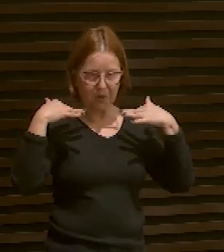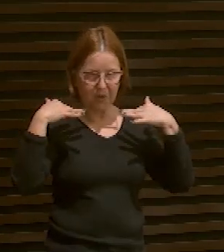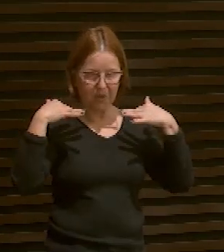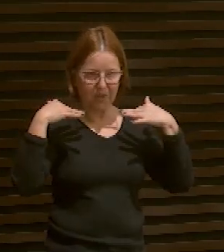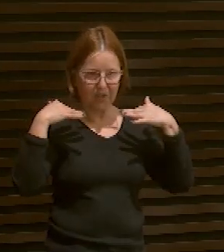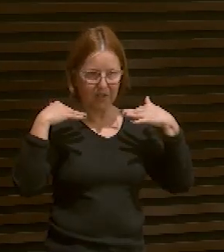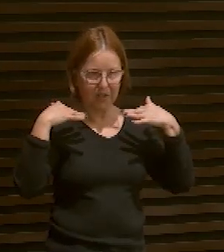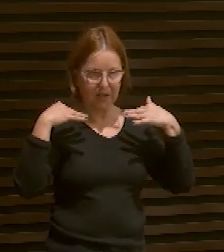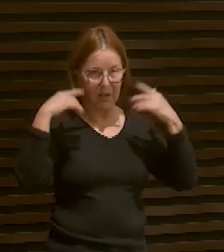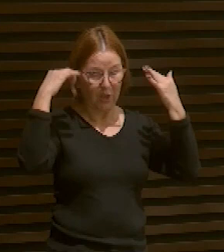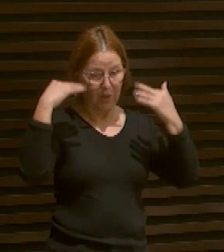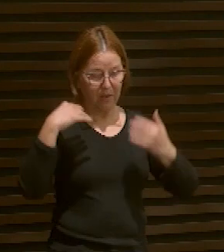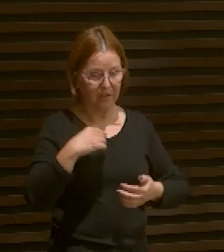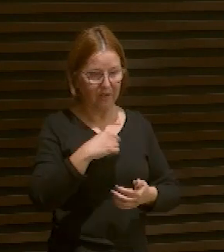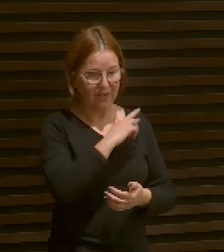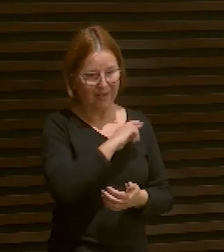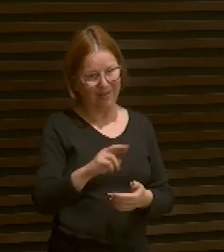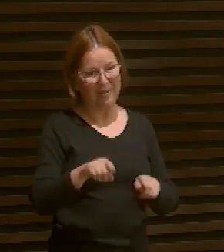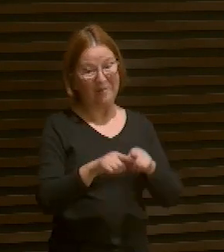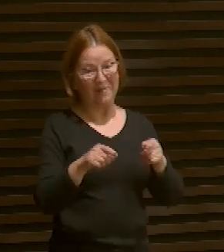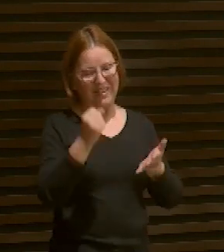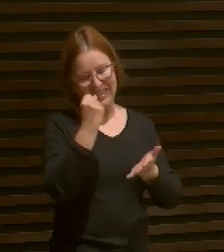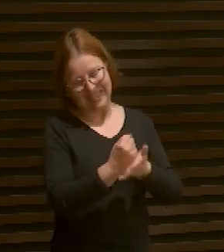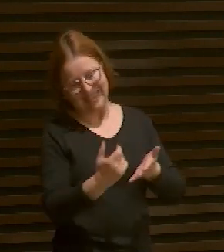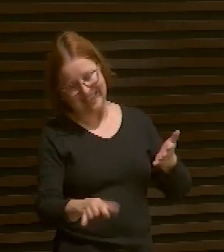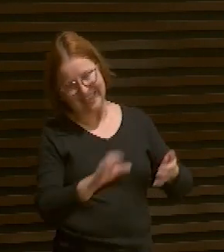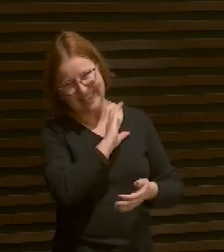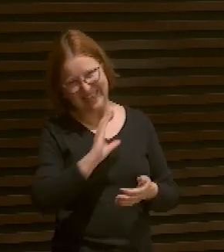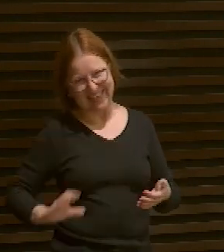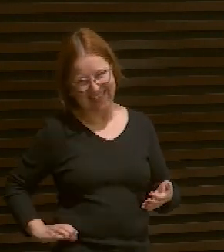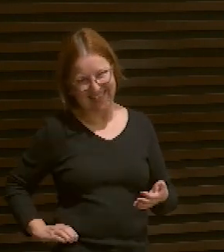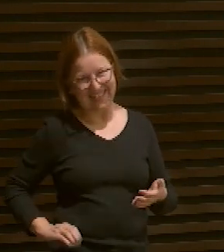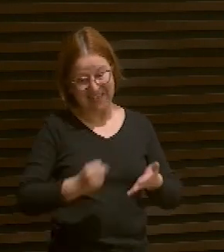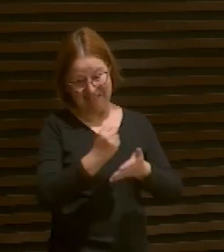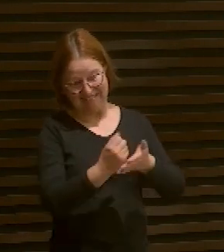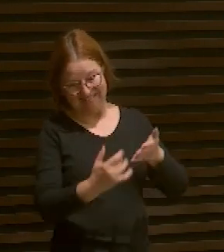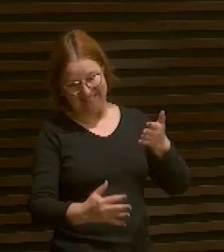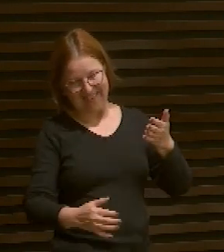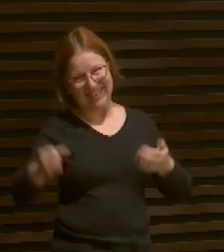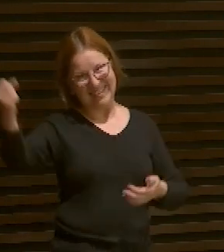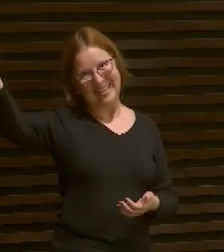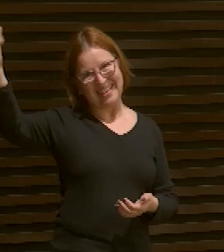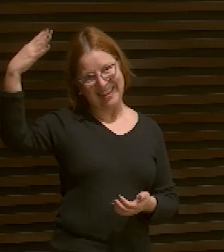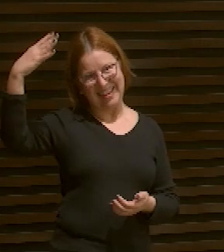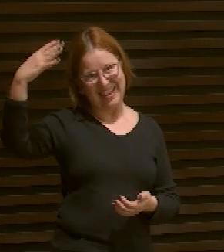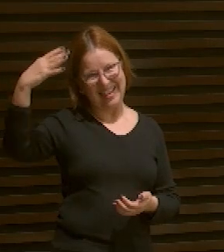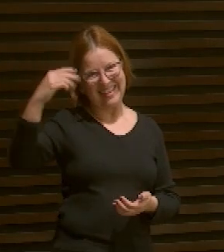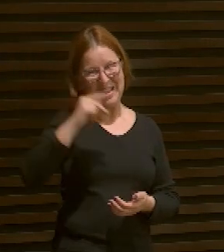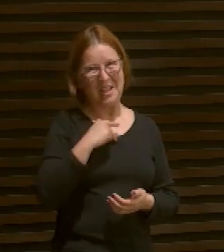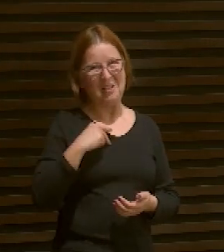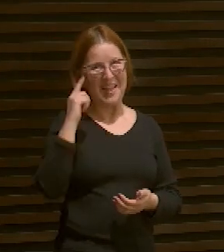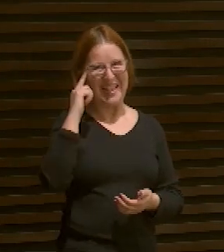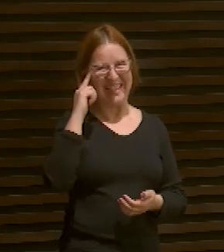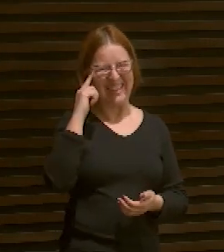religião, mas o sangue de Cristo é o líquido da graça. Pastor Glênio Paranaguá.